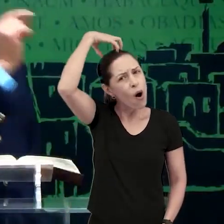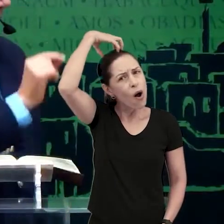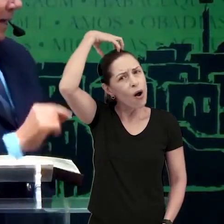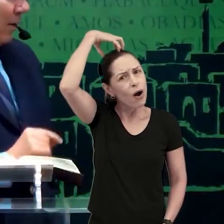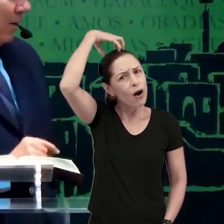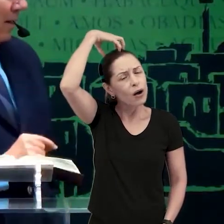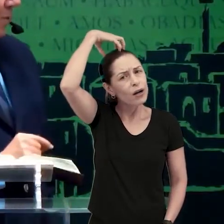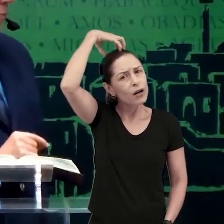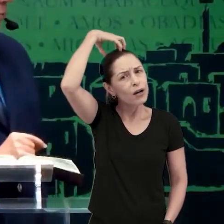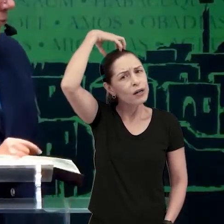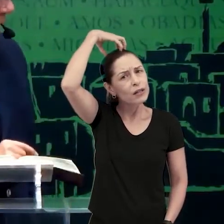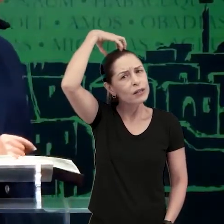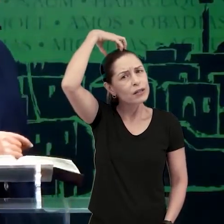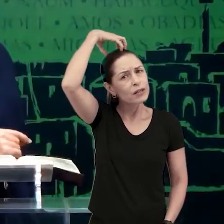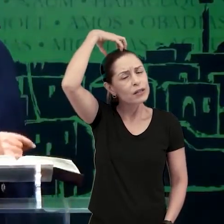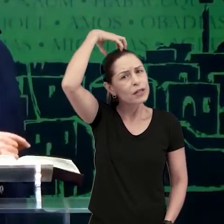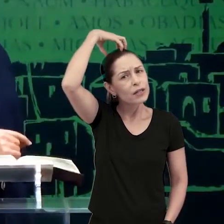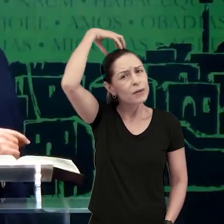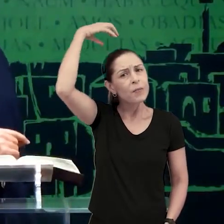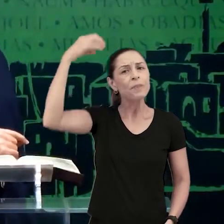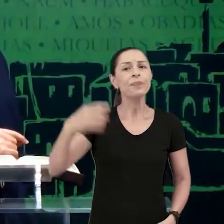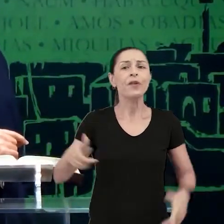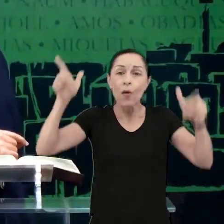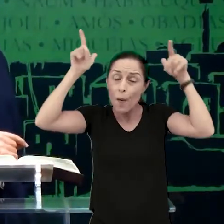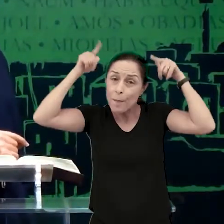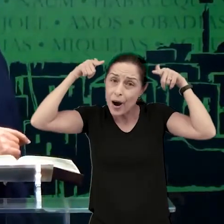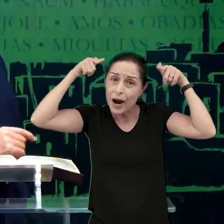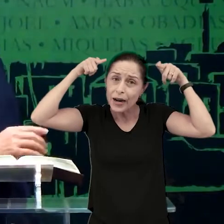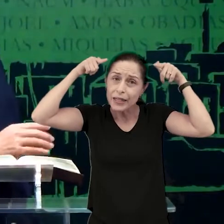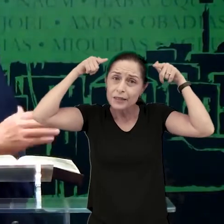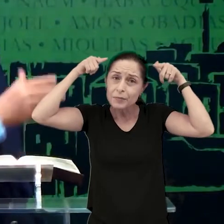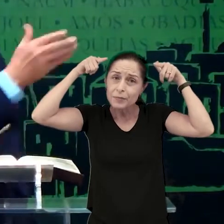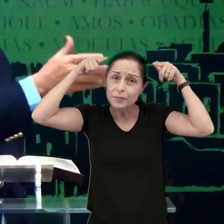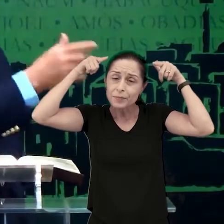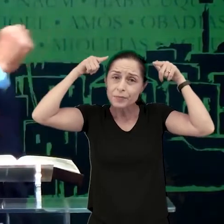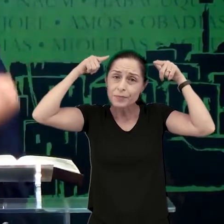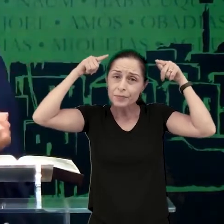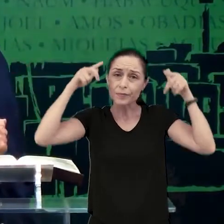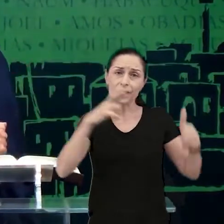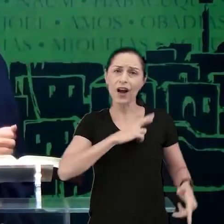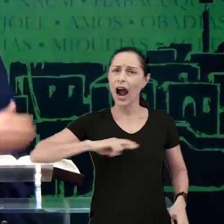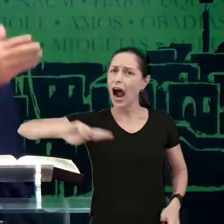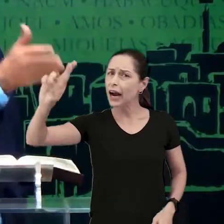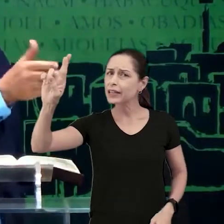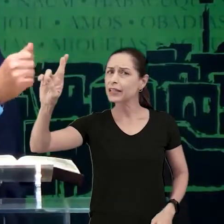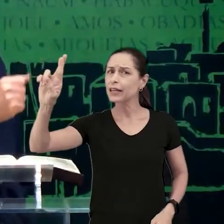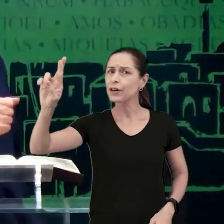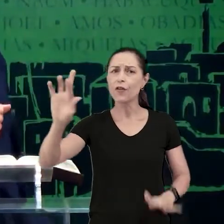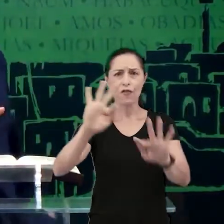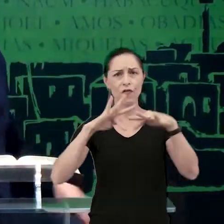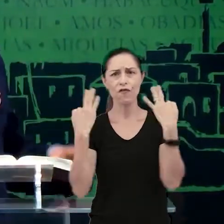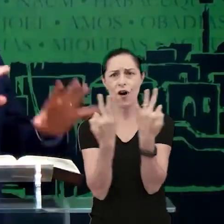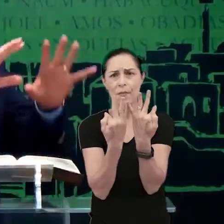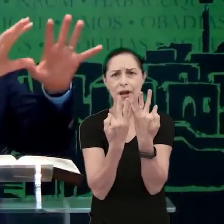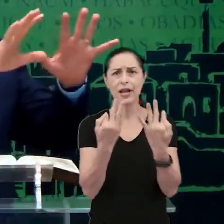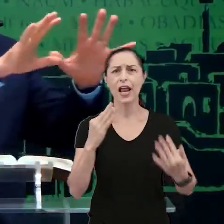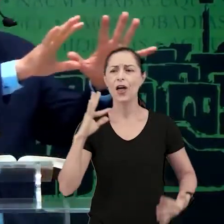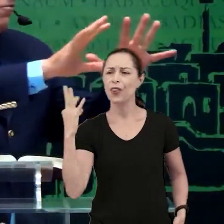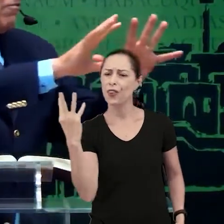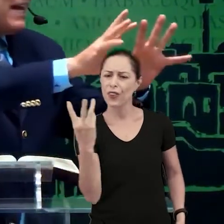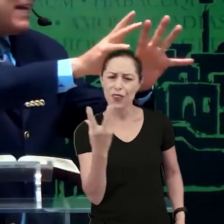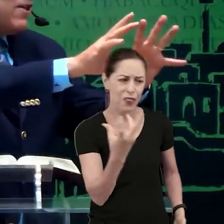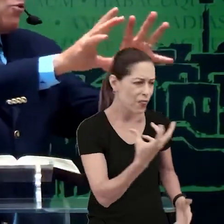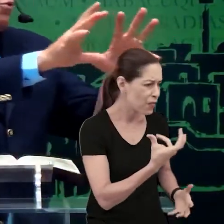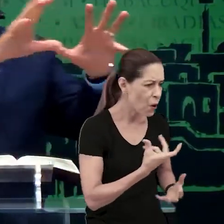corrompidas, os reis, os príncipes estão corrompidos, a religião está corrompida, a família está corrompida. Ele olha